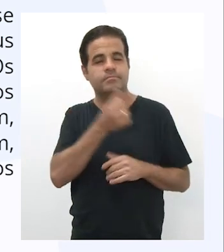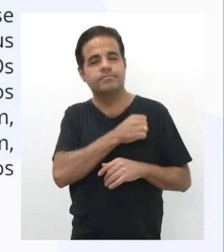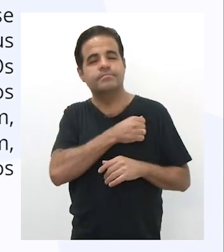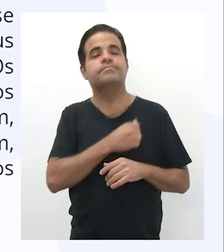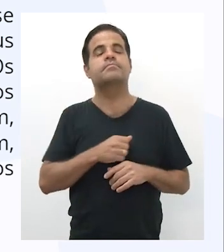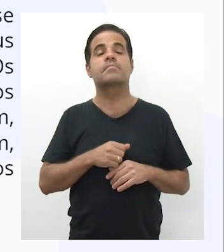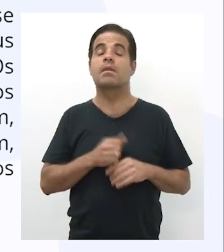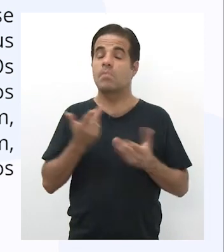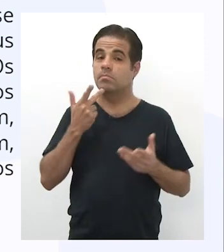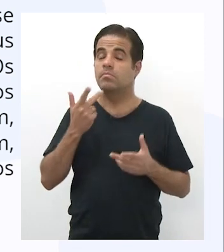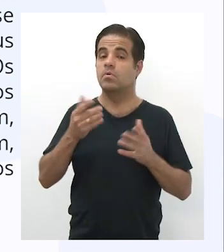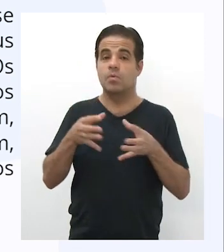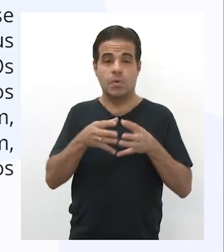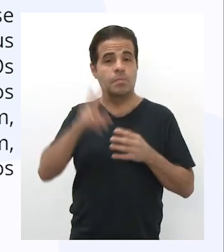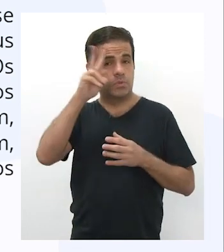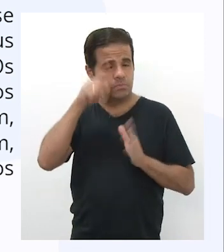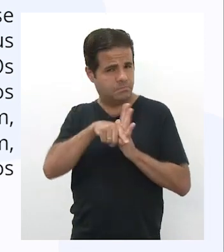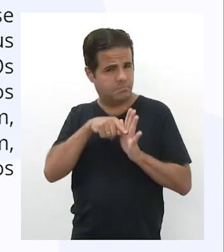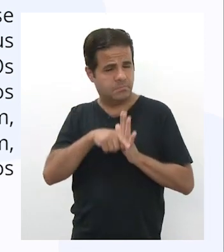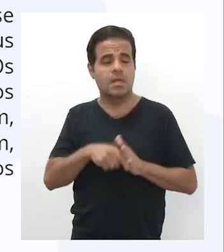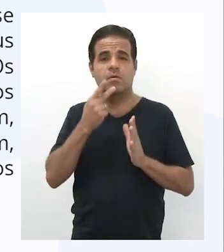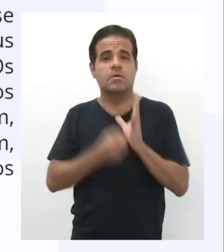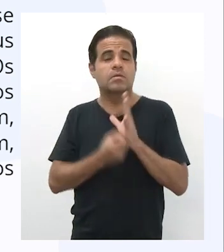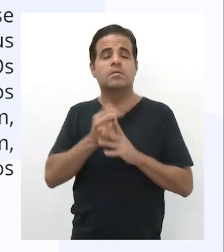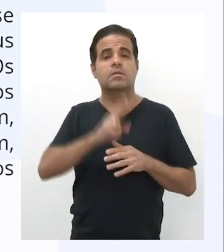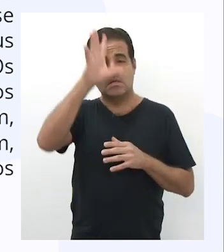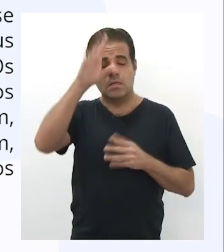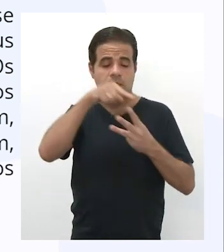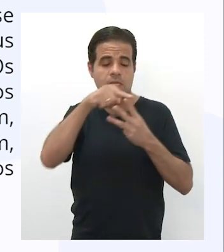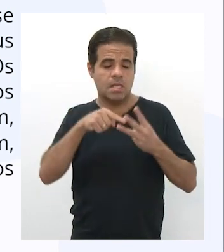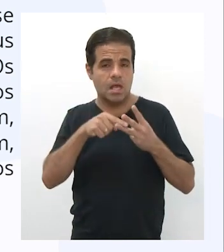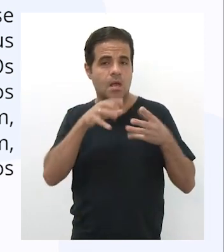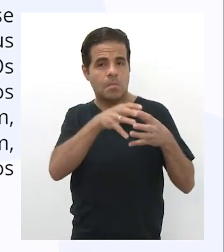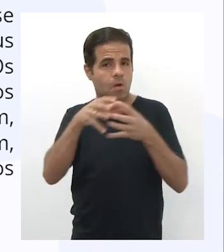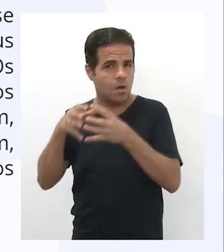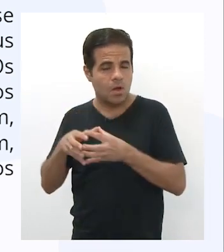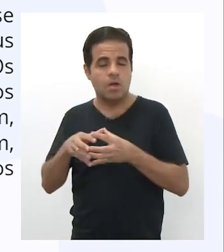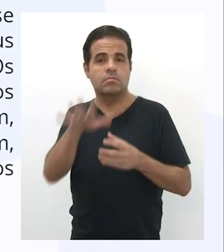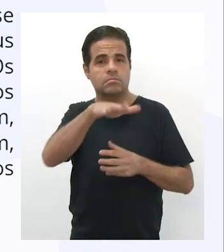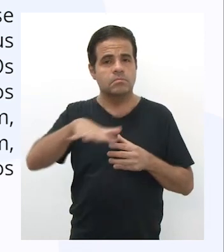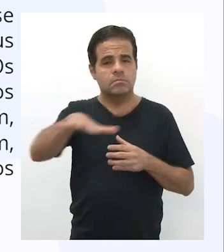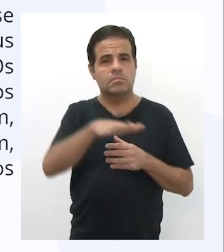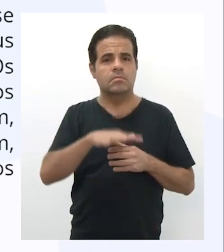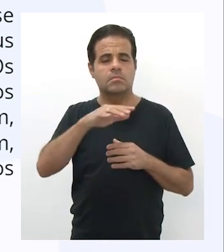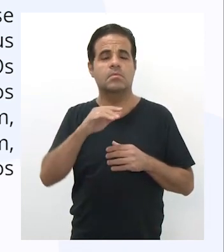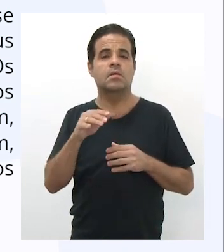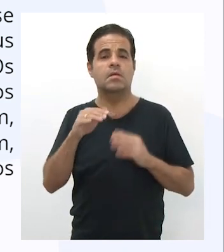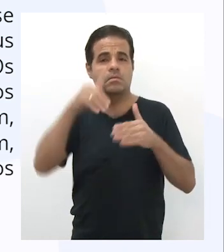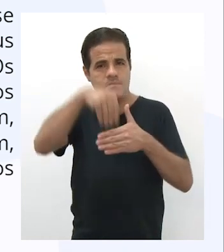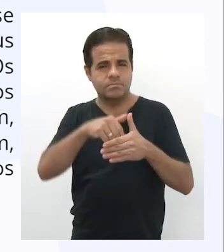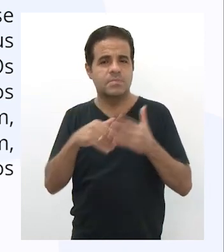acordo com os historiadores, a fundação de Roma está ligada a 3 povos que habitavam a região da Península